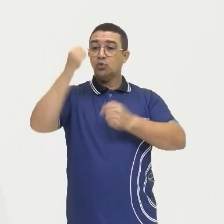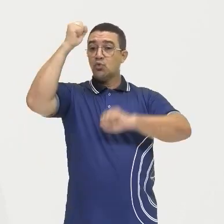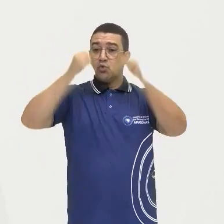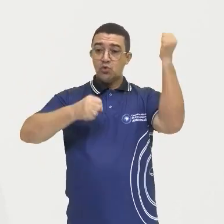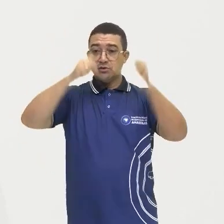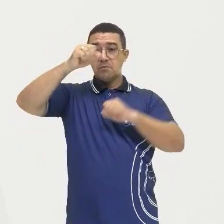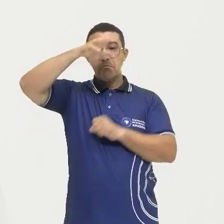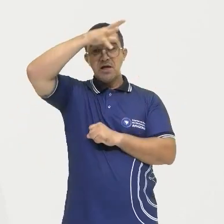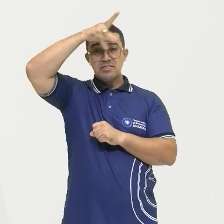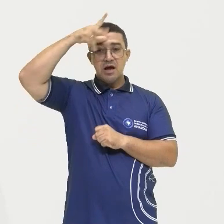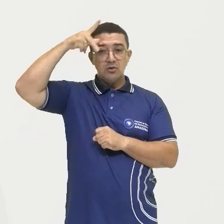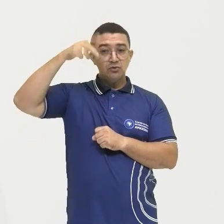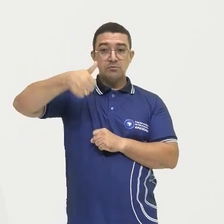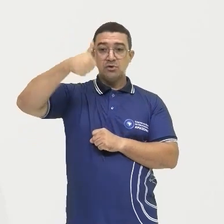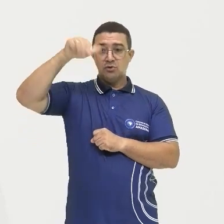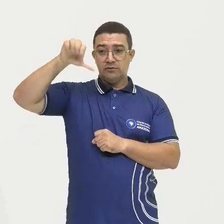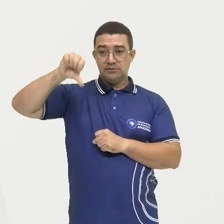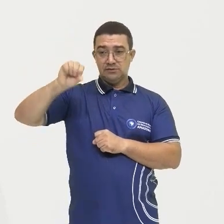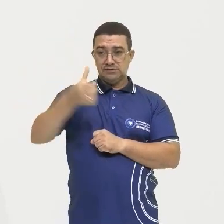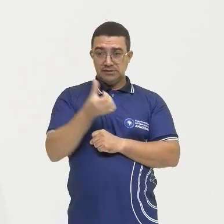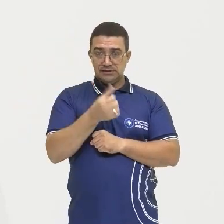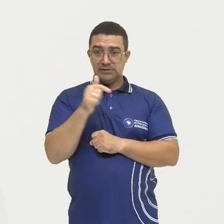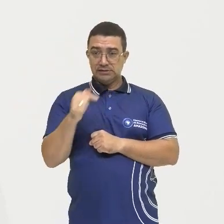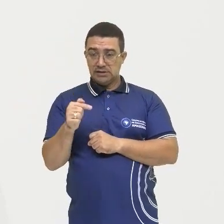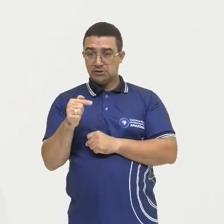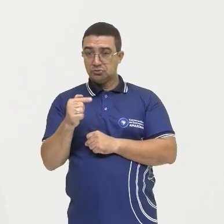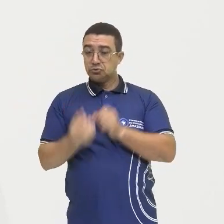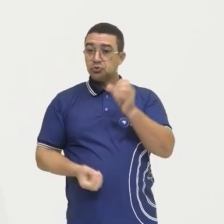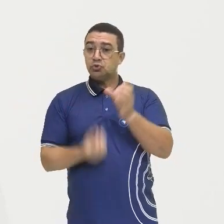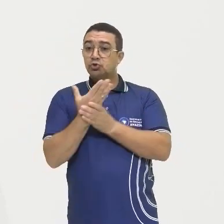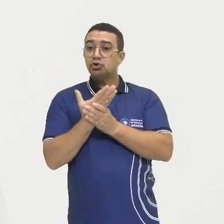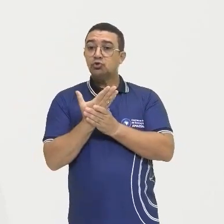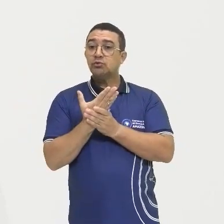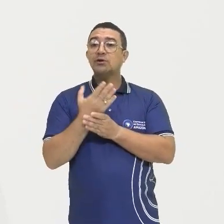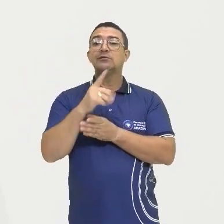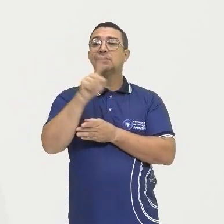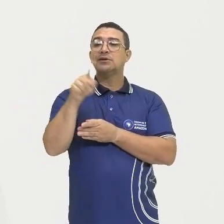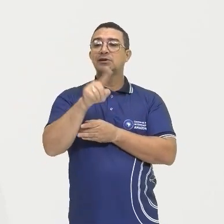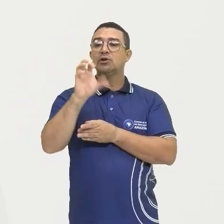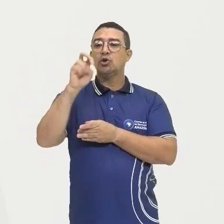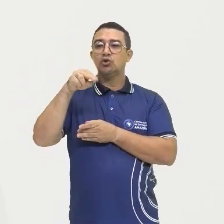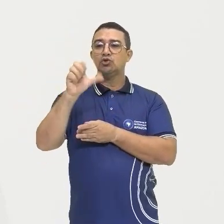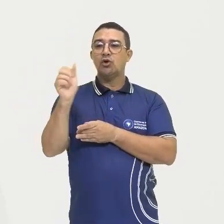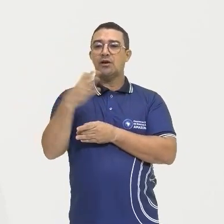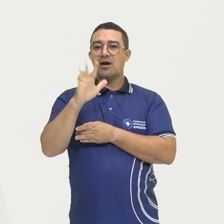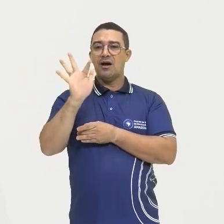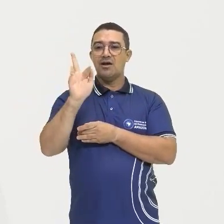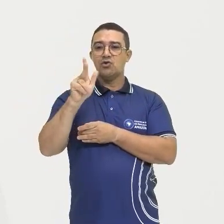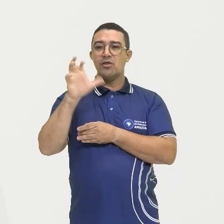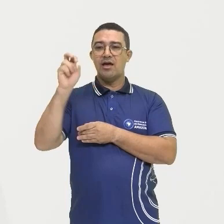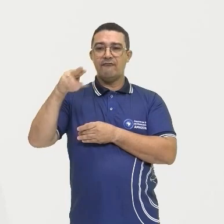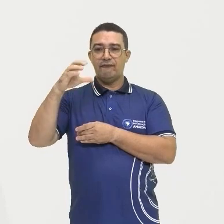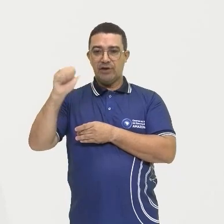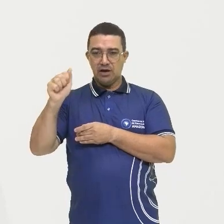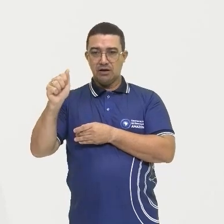no ano de 1967, com a criação da Zona Franca de Manaus, que foi